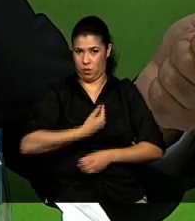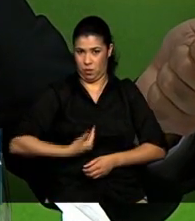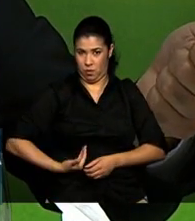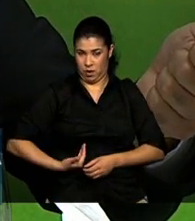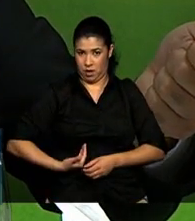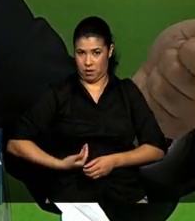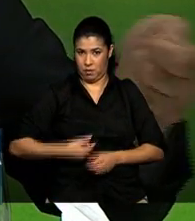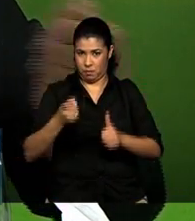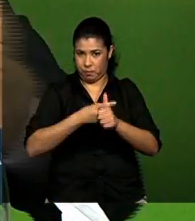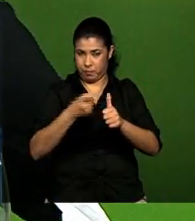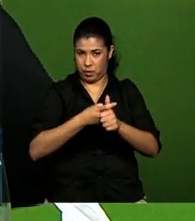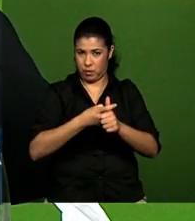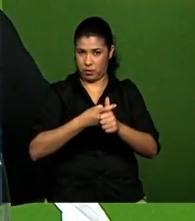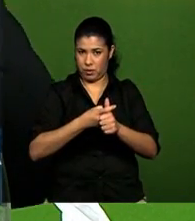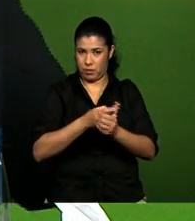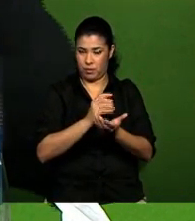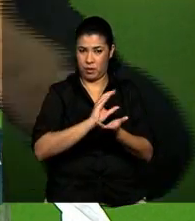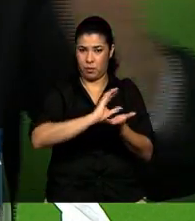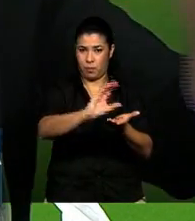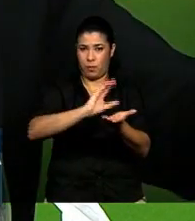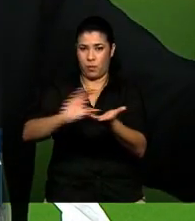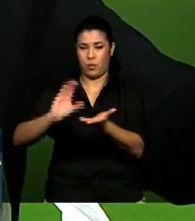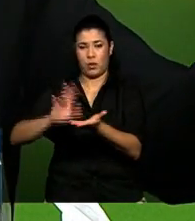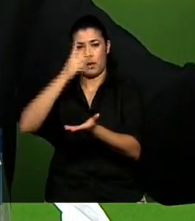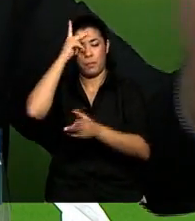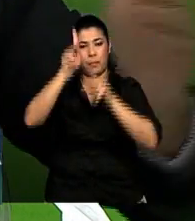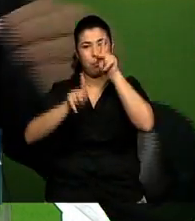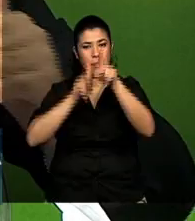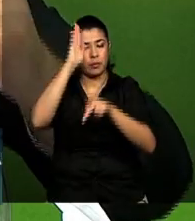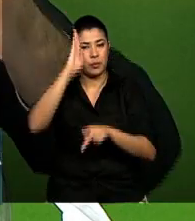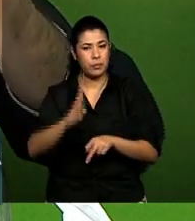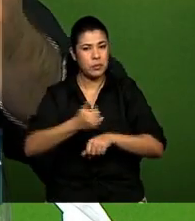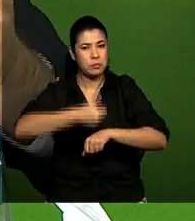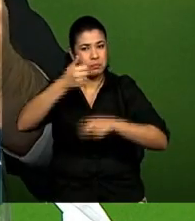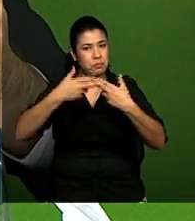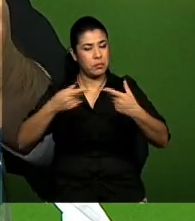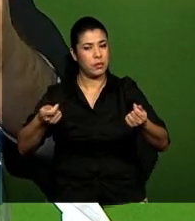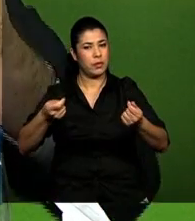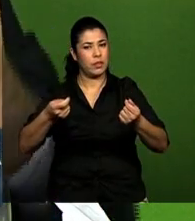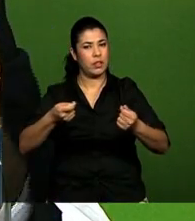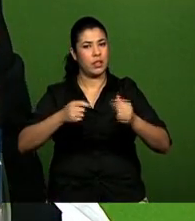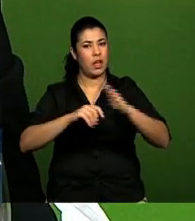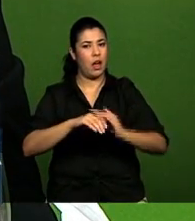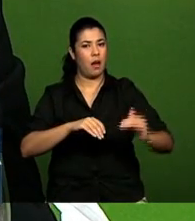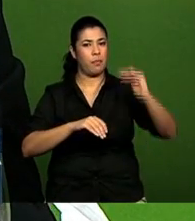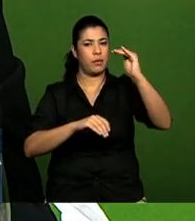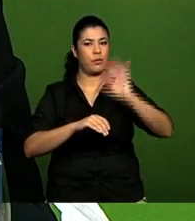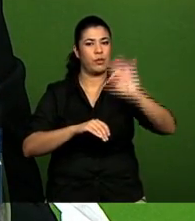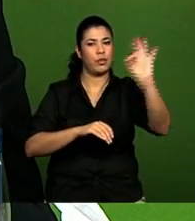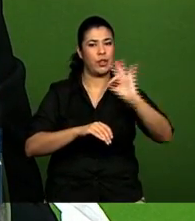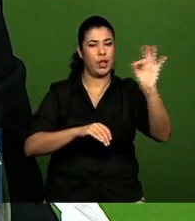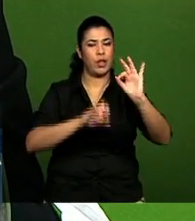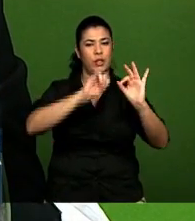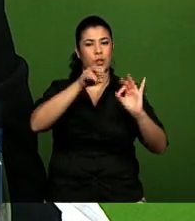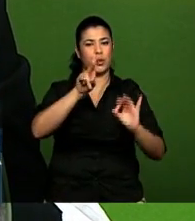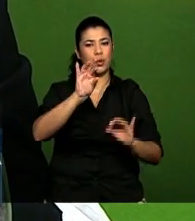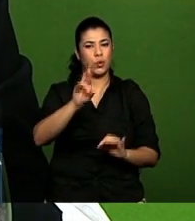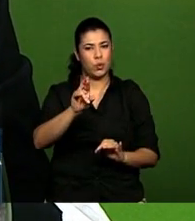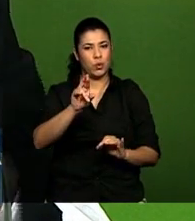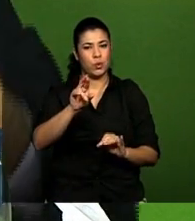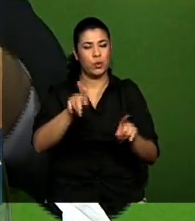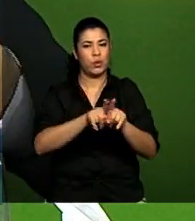sociais do povo brasileiro fizemos isso ao longo de todos esses anos aumentamos taxa de juros e Dios taxa de juros